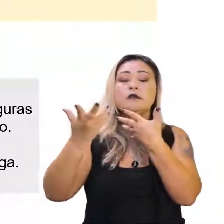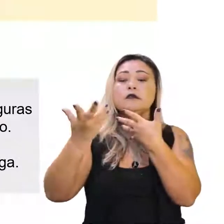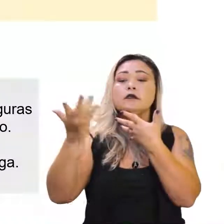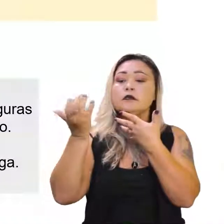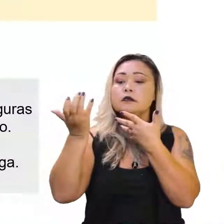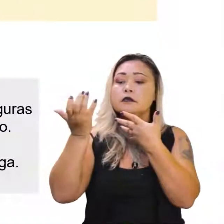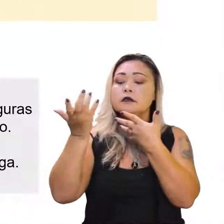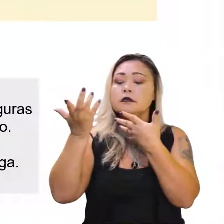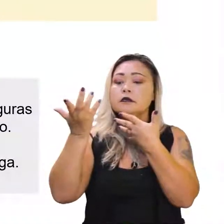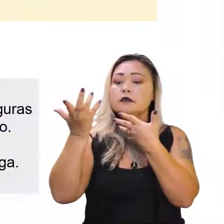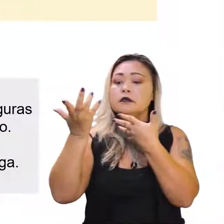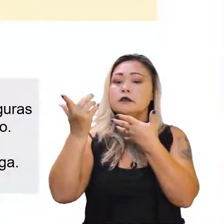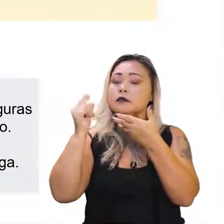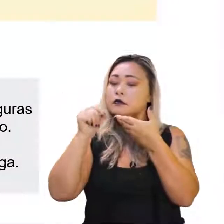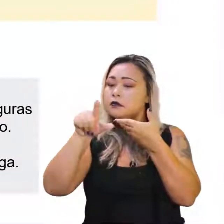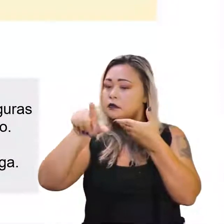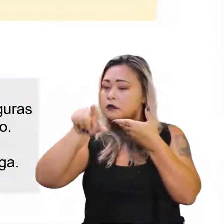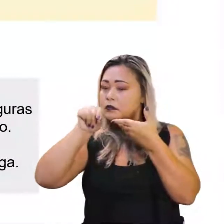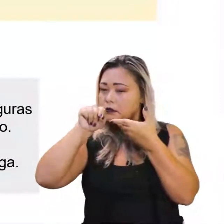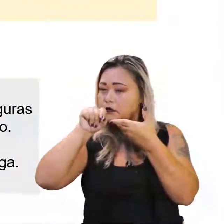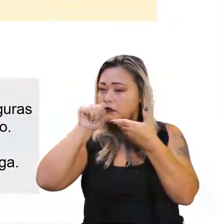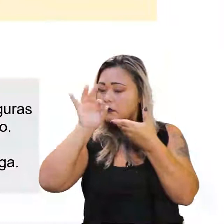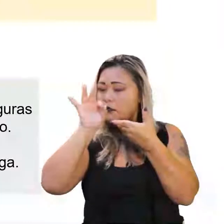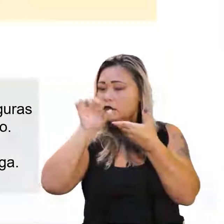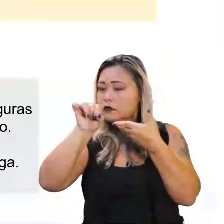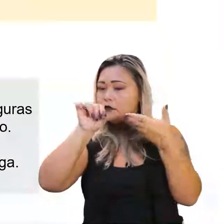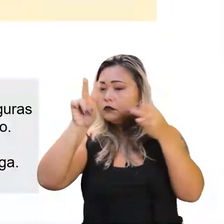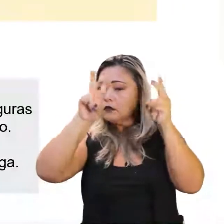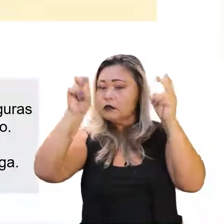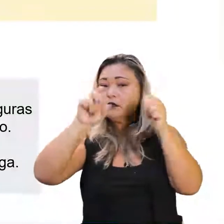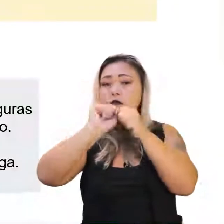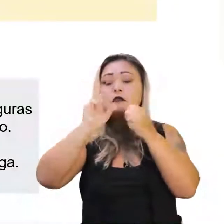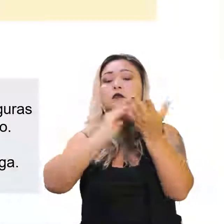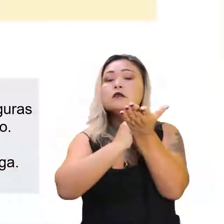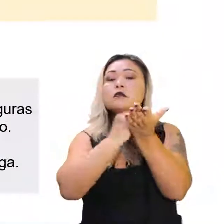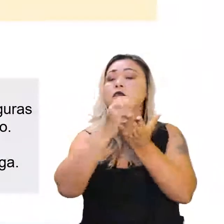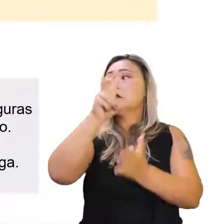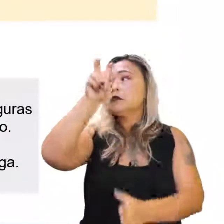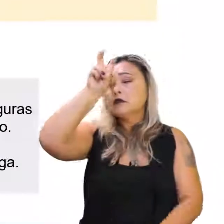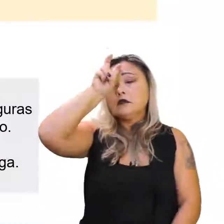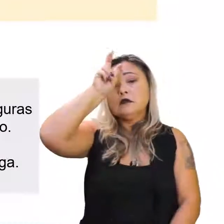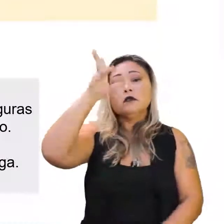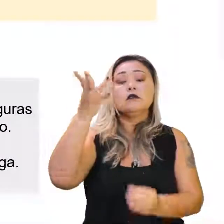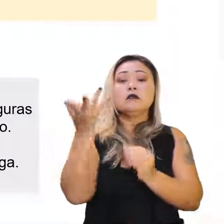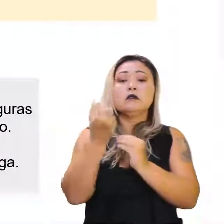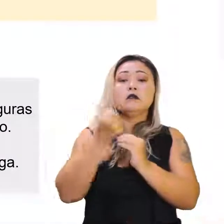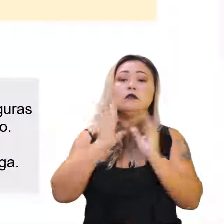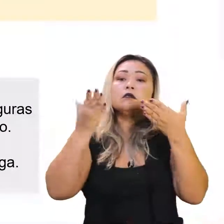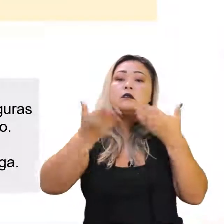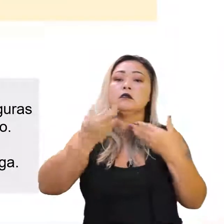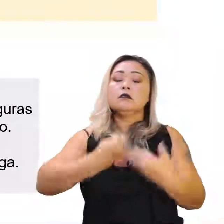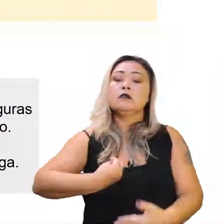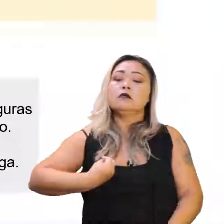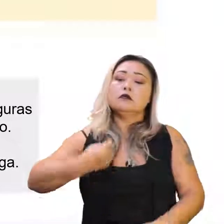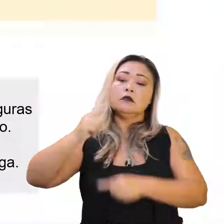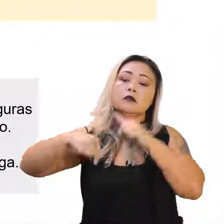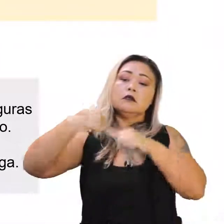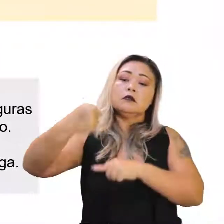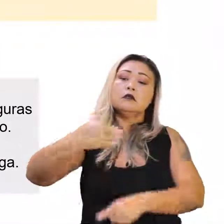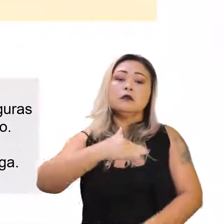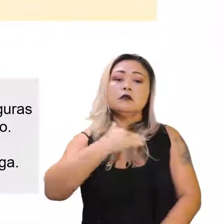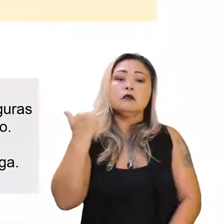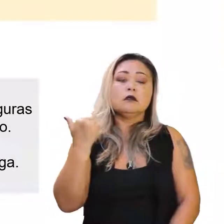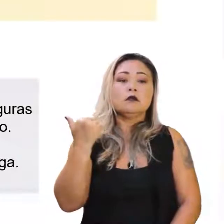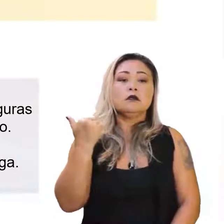esperamos que a nossa mão tenha sido bem certeira aí, escolhendo os temas. Começamos com o Egito, uma arte dedicada à vida após a